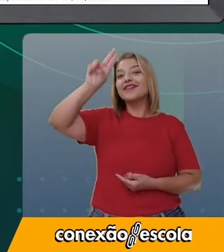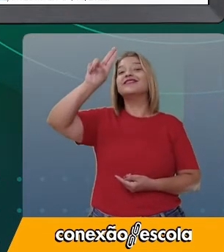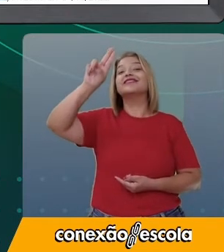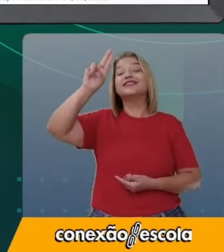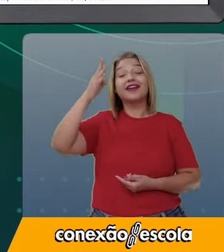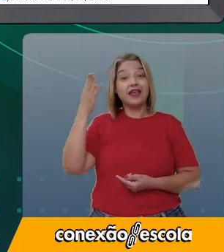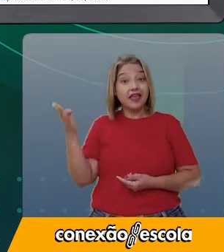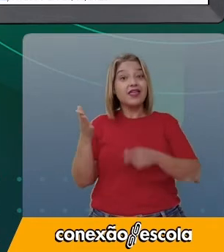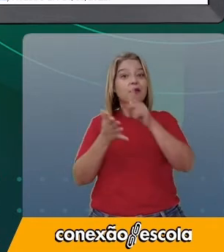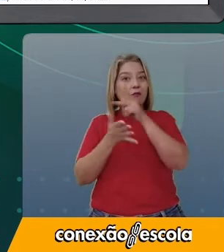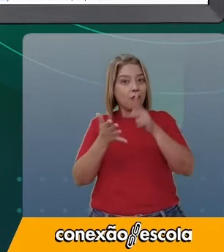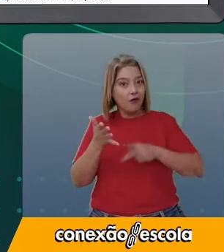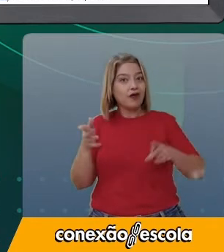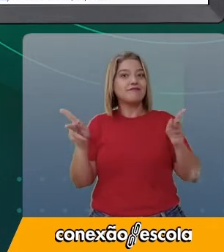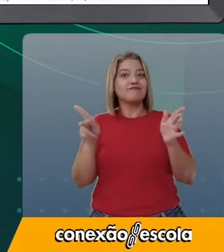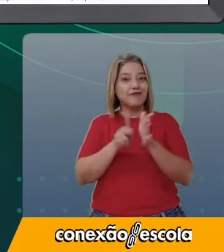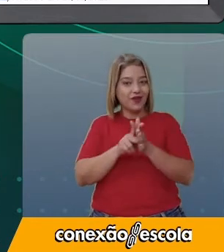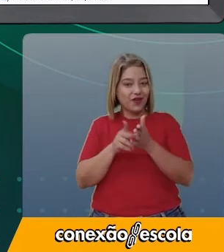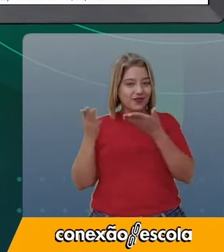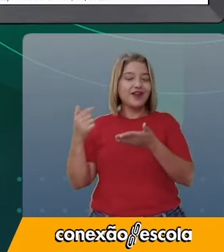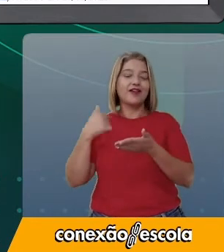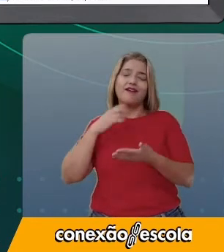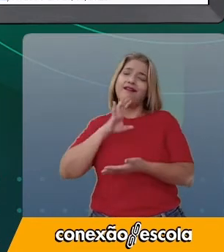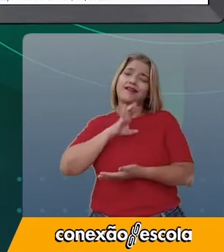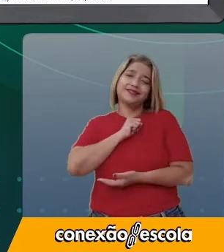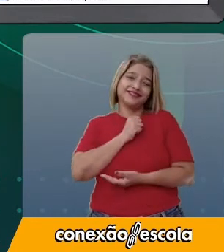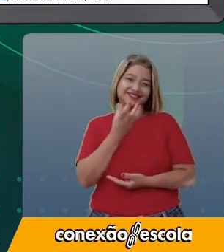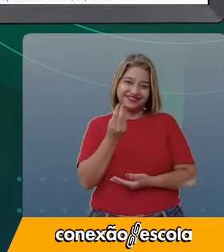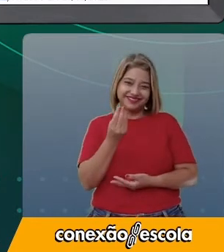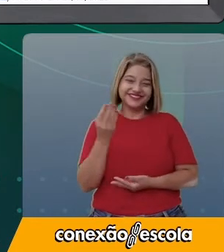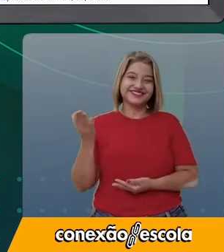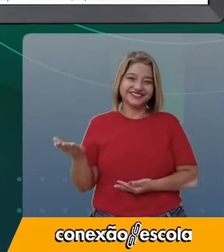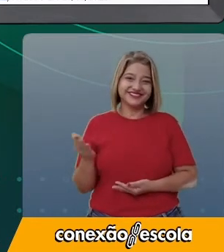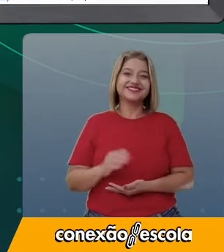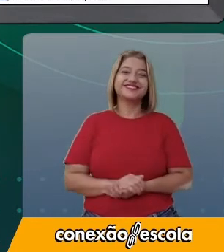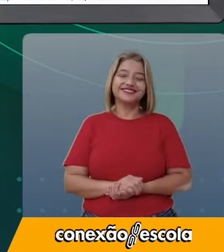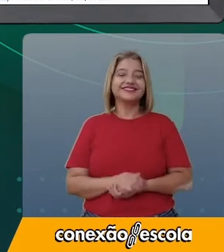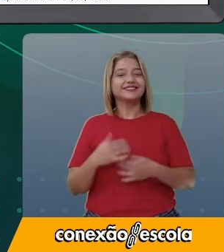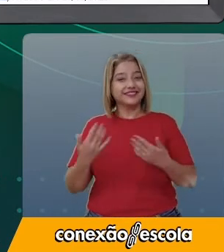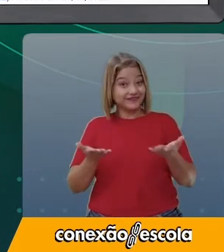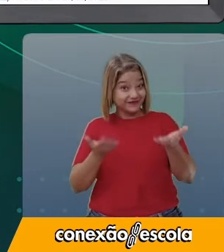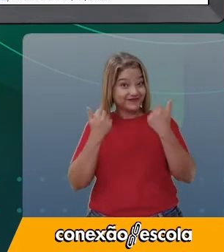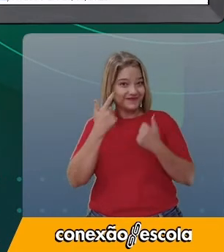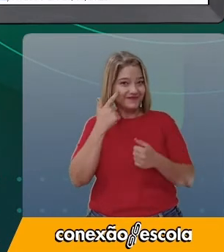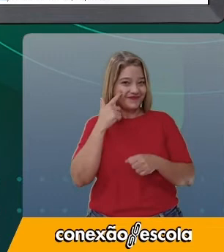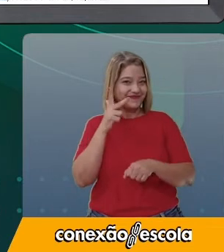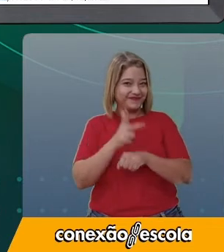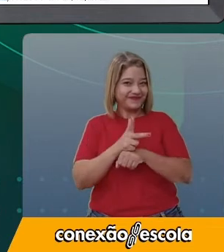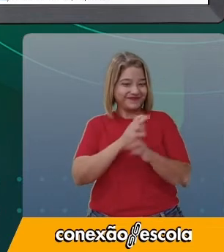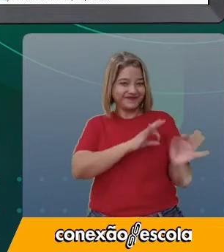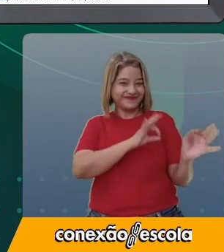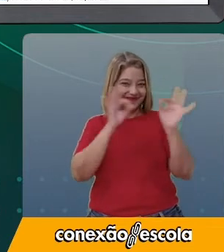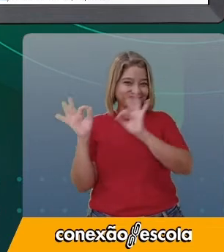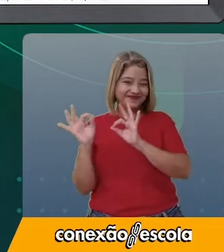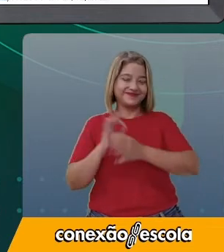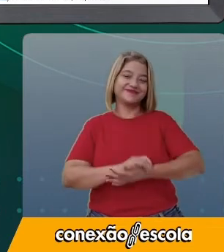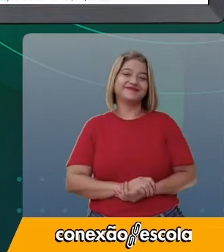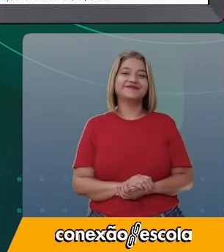elefantinho, que é um dos poemas que eu gosto muito. Então vamos ver o vídeo?